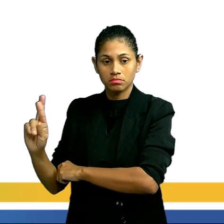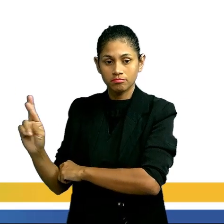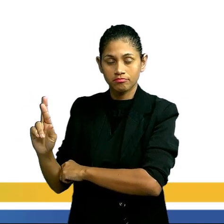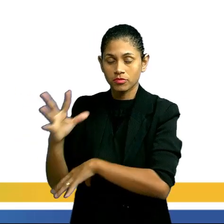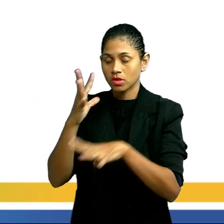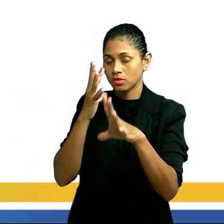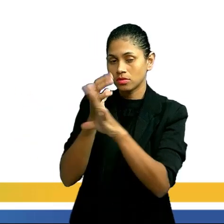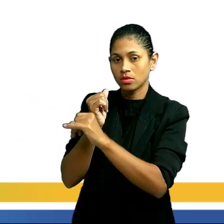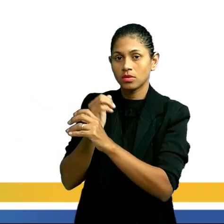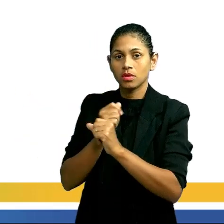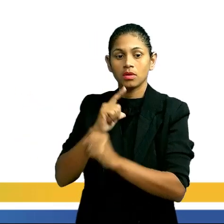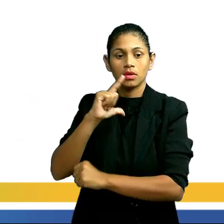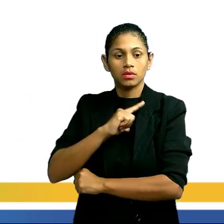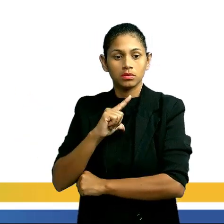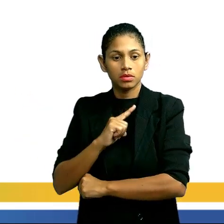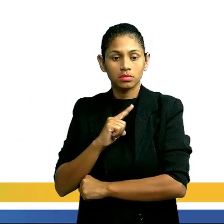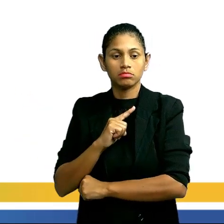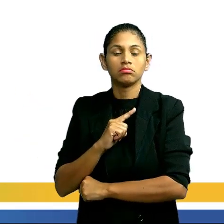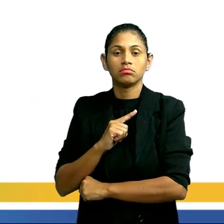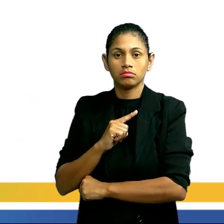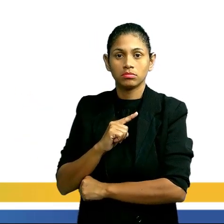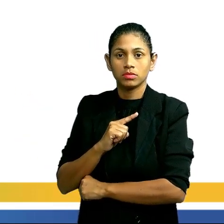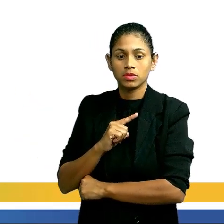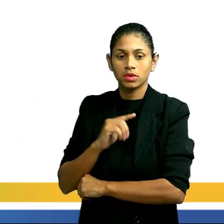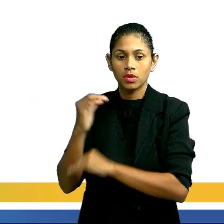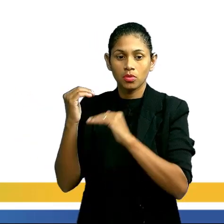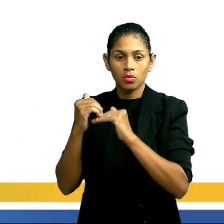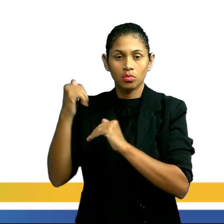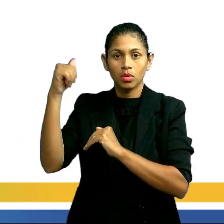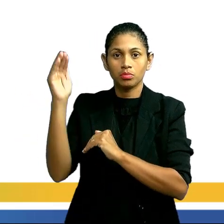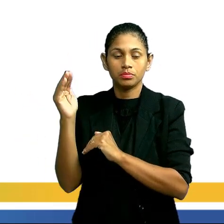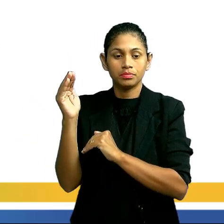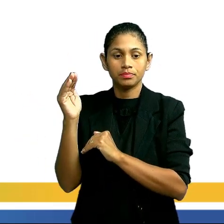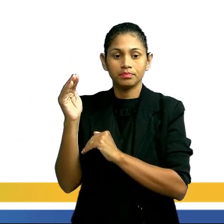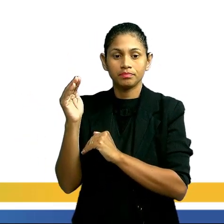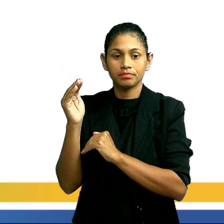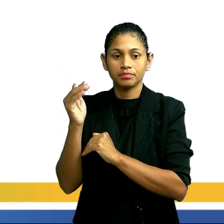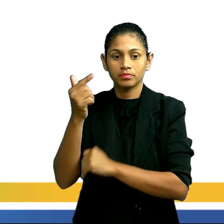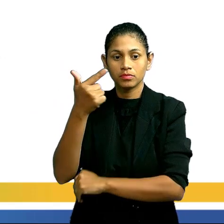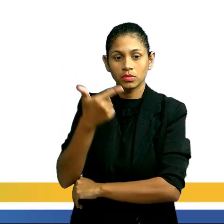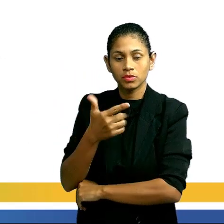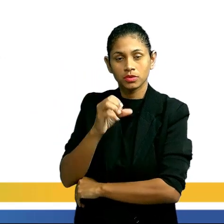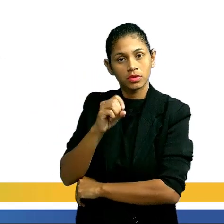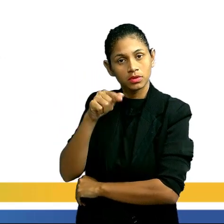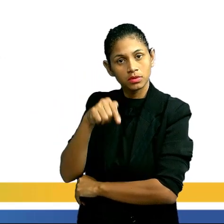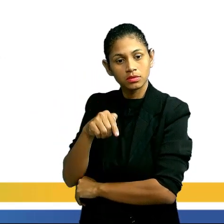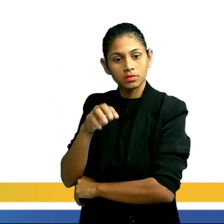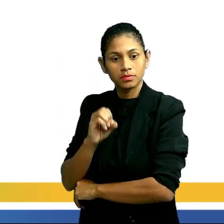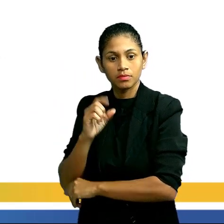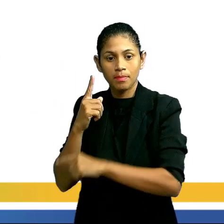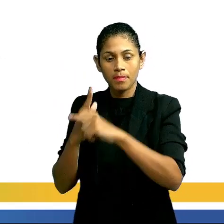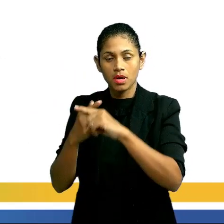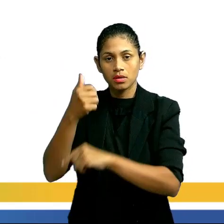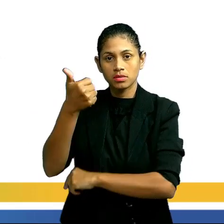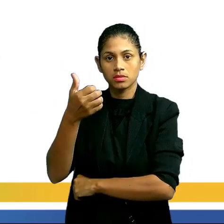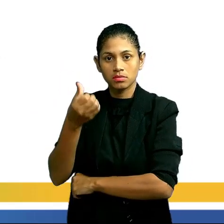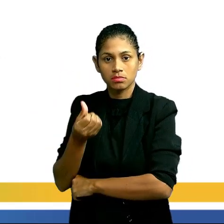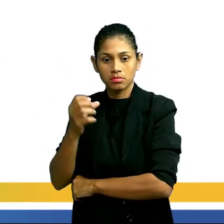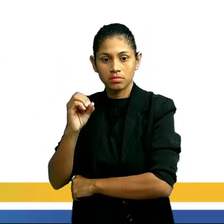Somando os valores, teremos o valor de aumento. 270 mais 160 mais